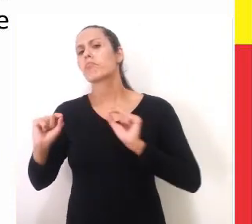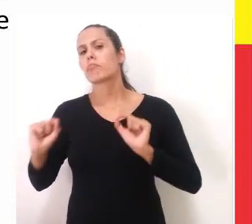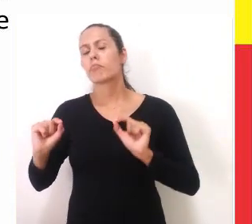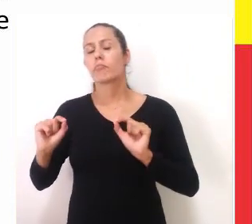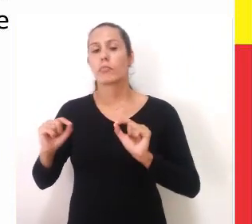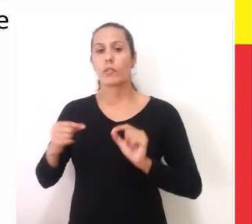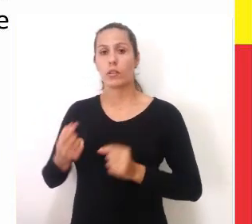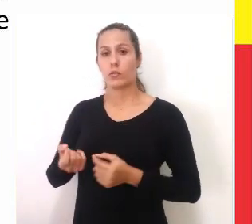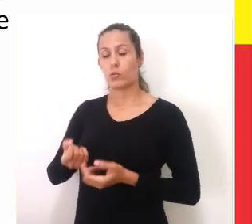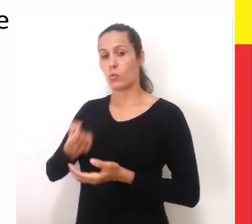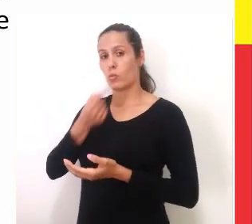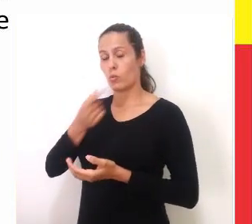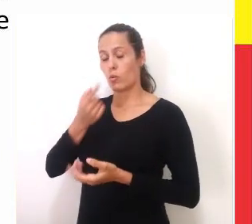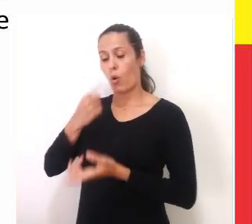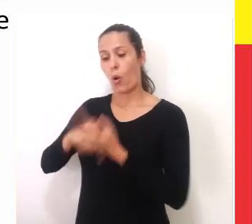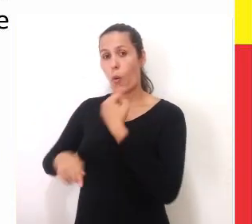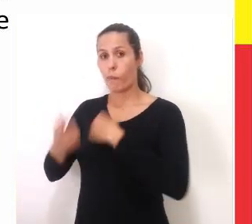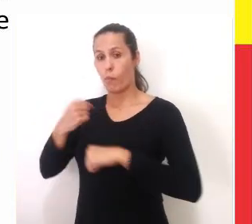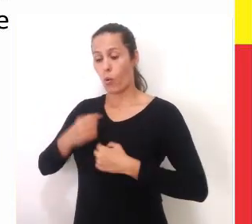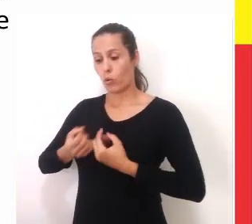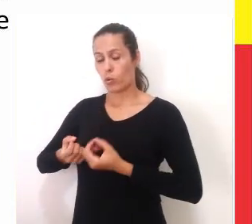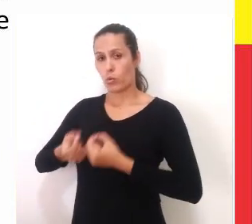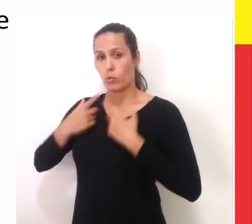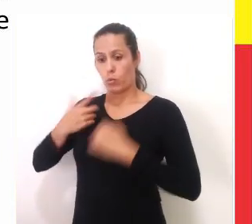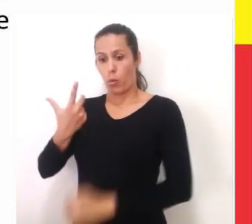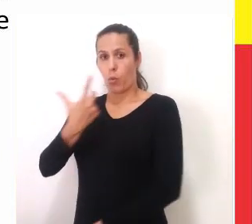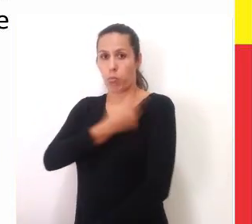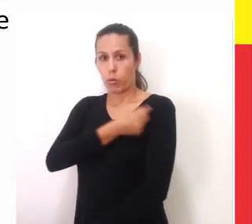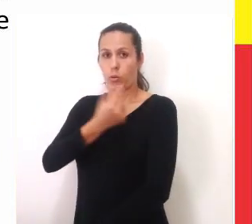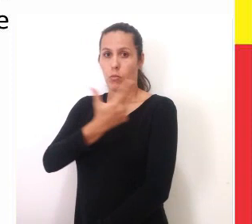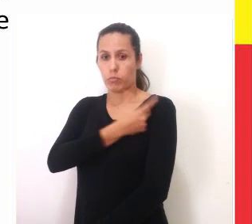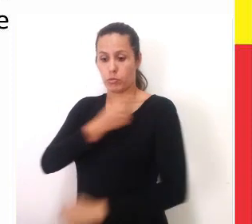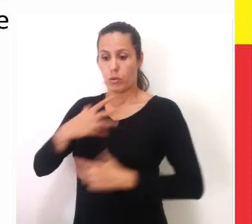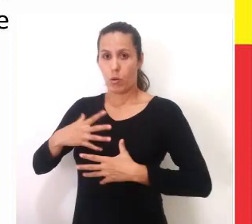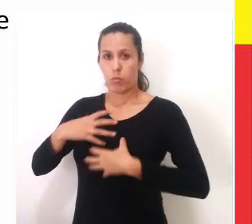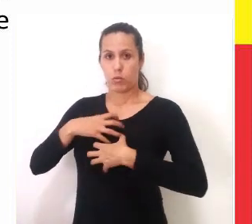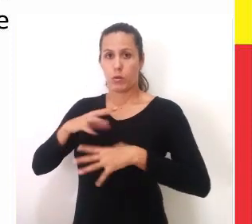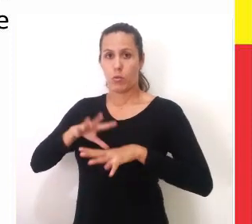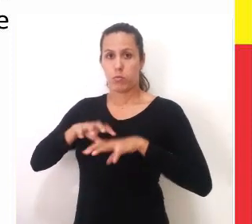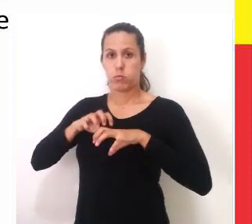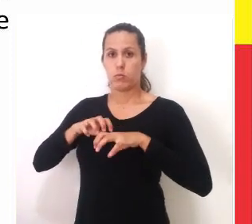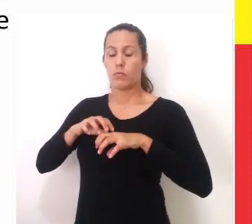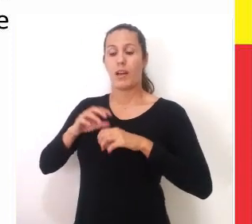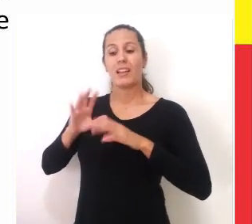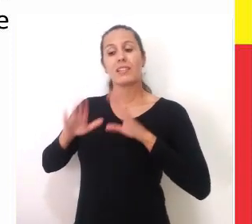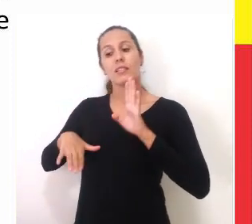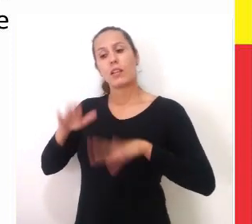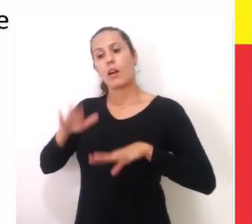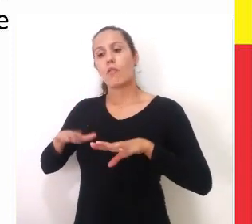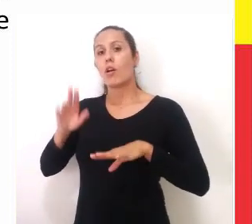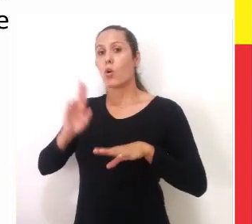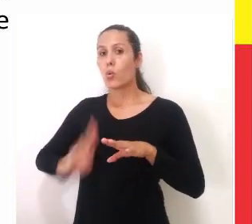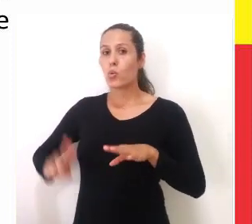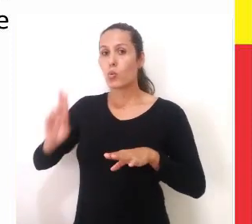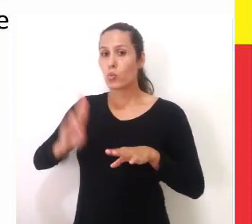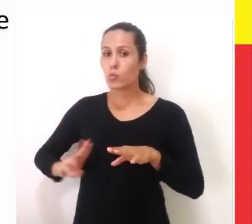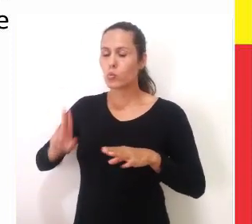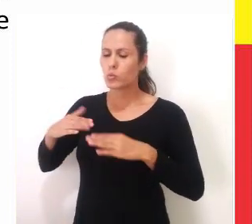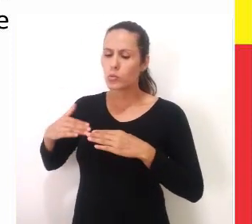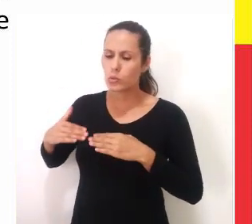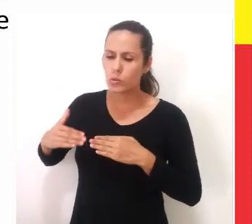a desvantagem? Como eu estou ingerindo muito hormônio, possa ser que o